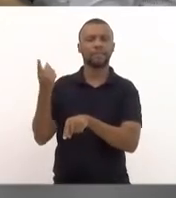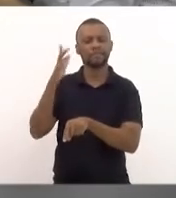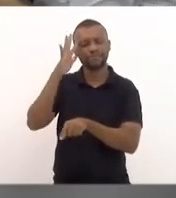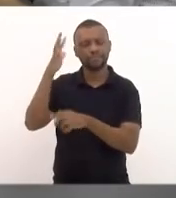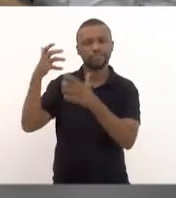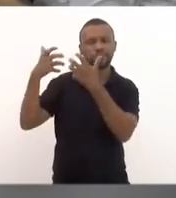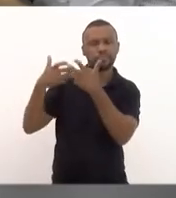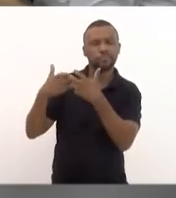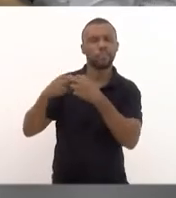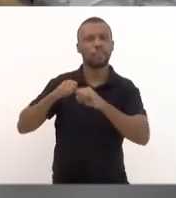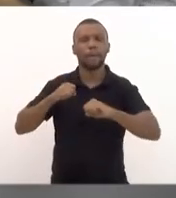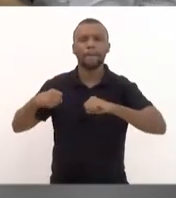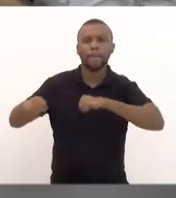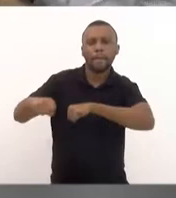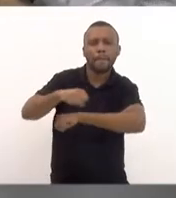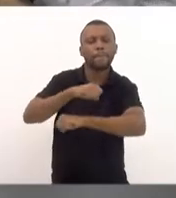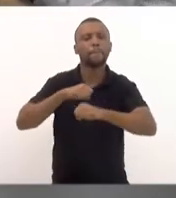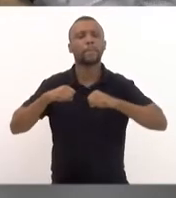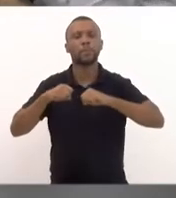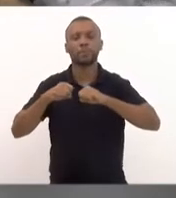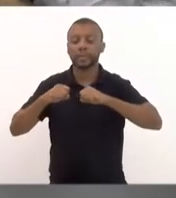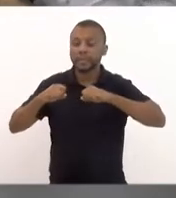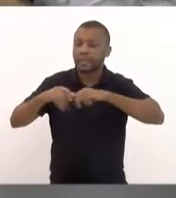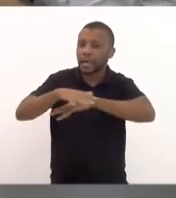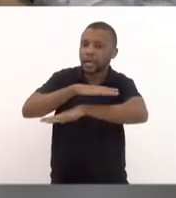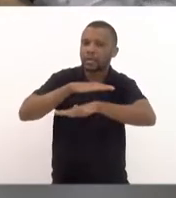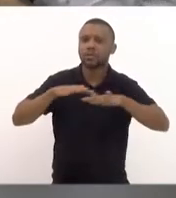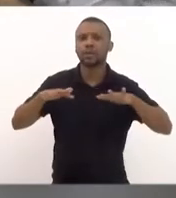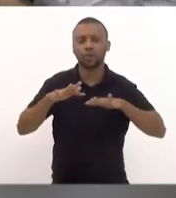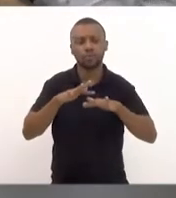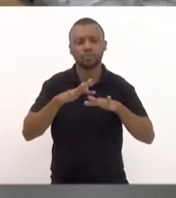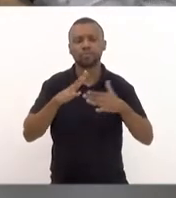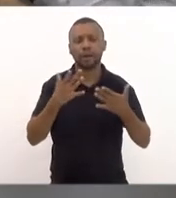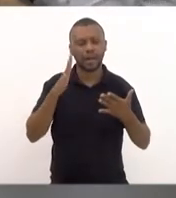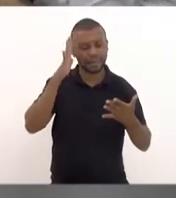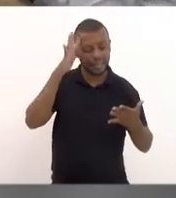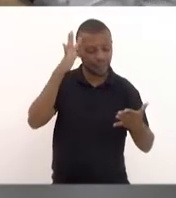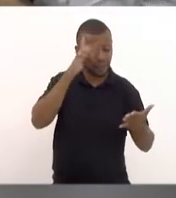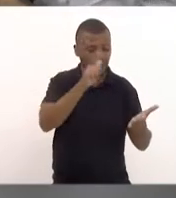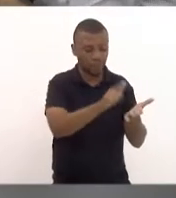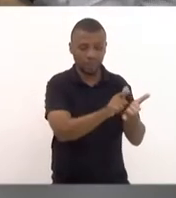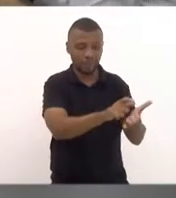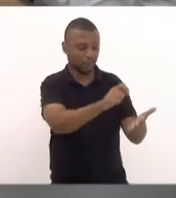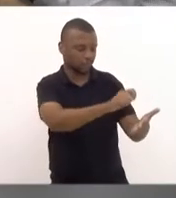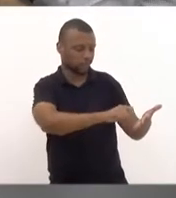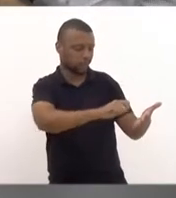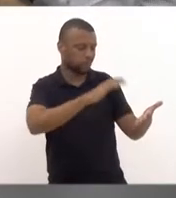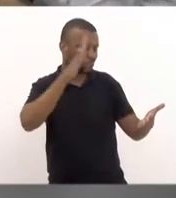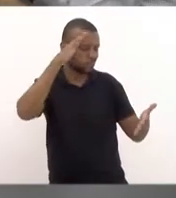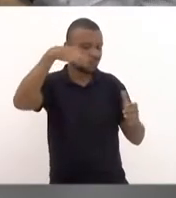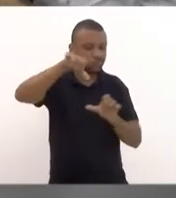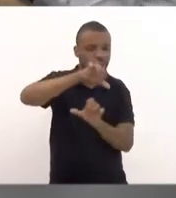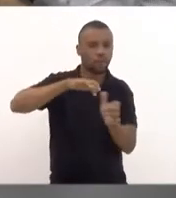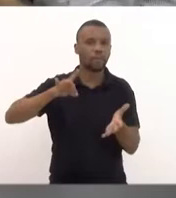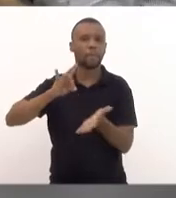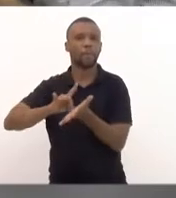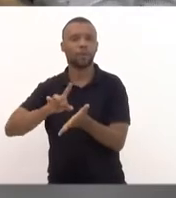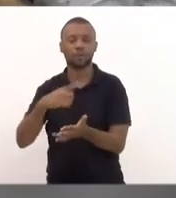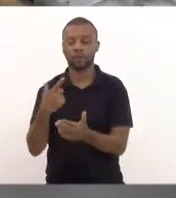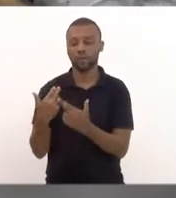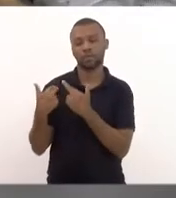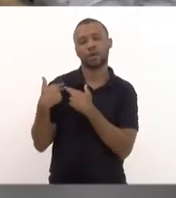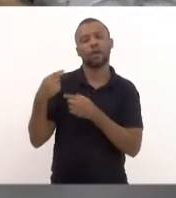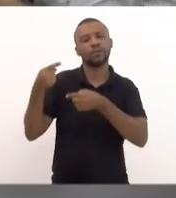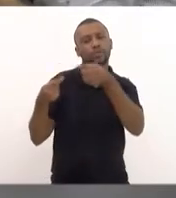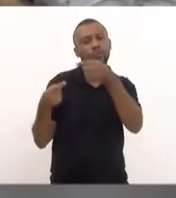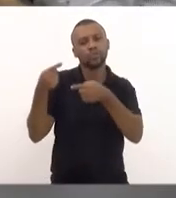toda a região metropolitana. Enfim, saiu do papel nos últimos anos e agora está aqui sob nossa responsabilidade. Estamos discutindo